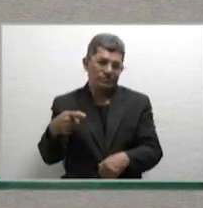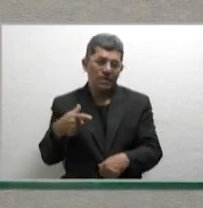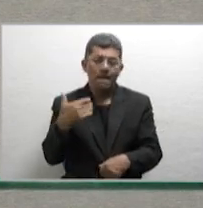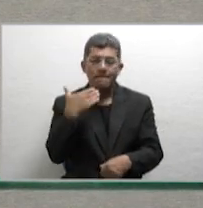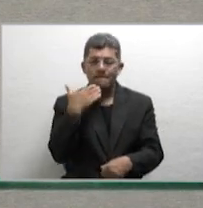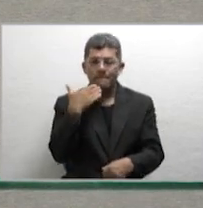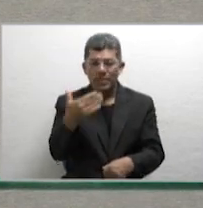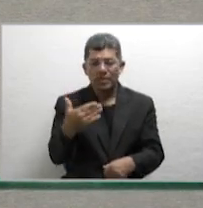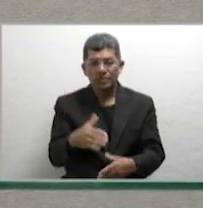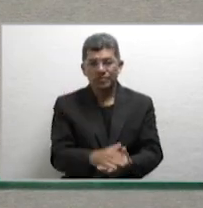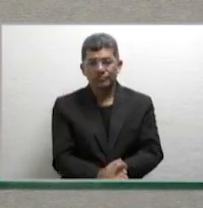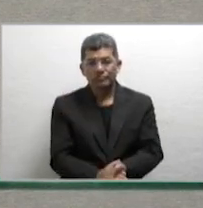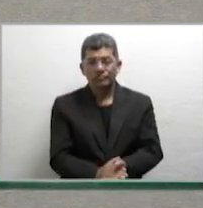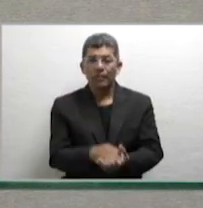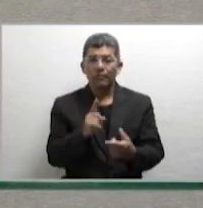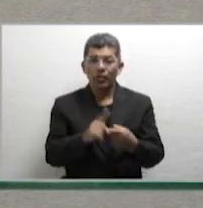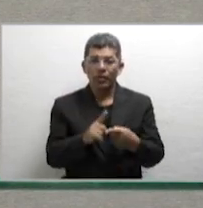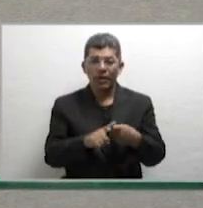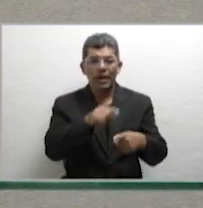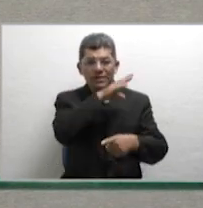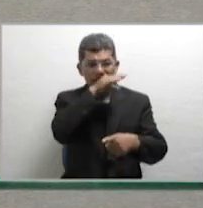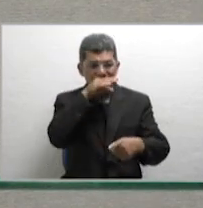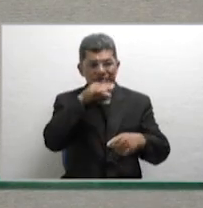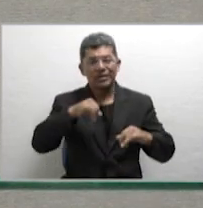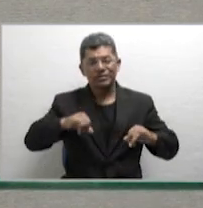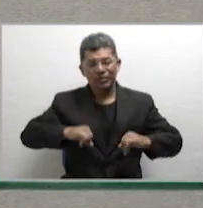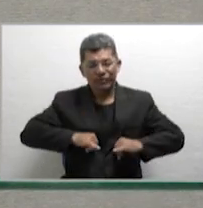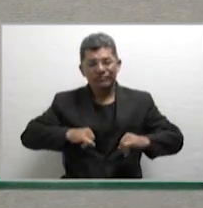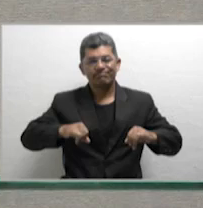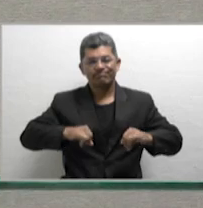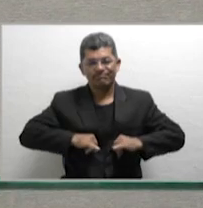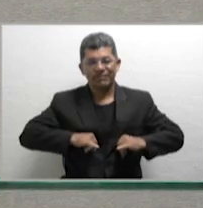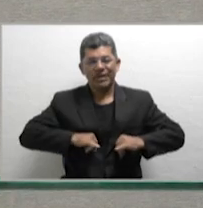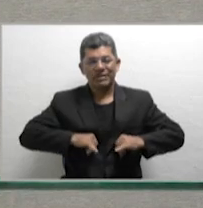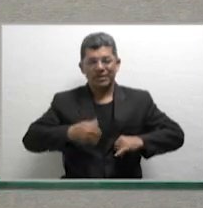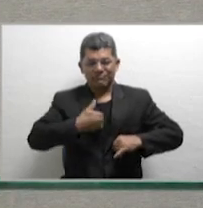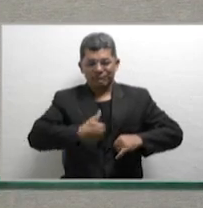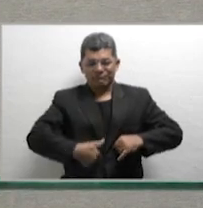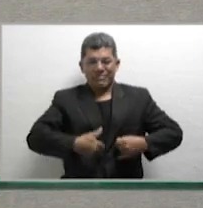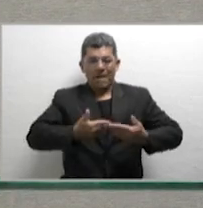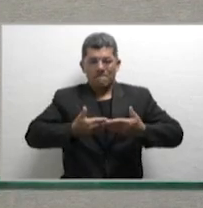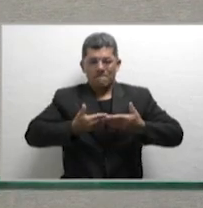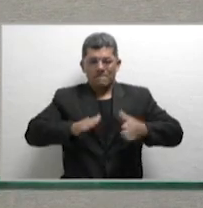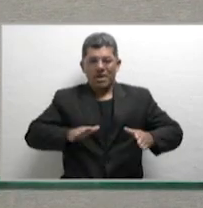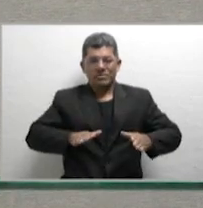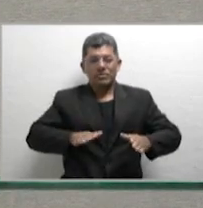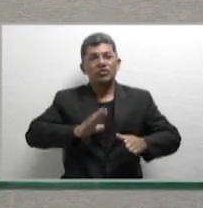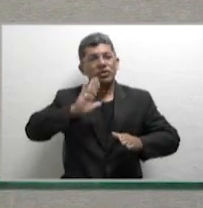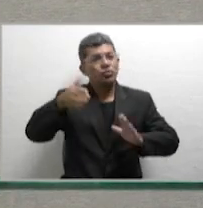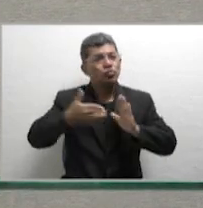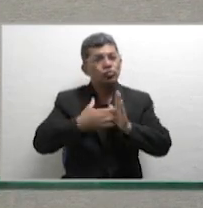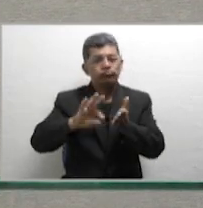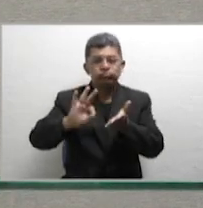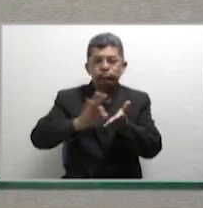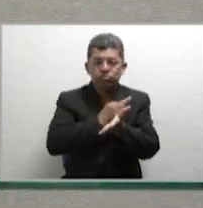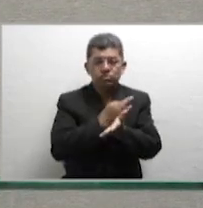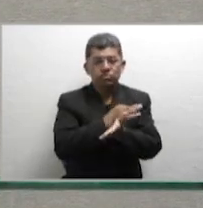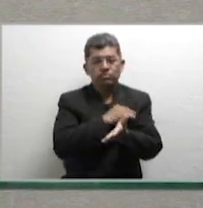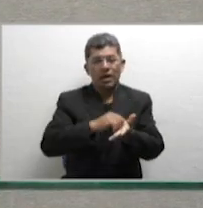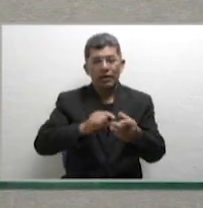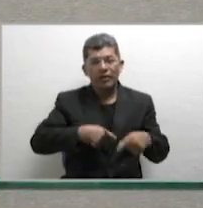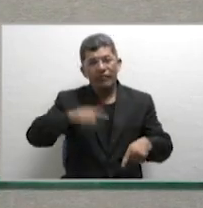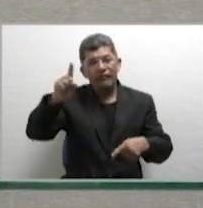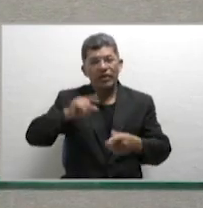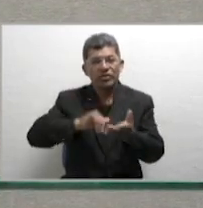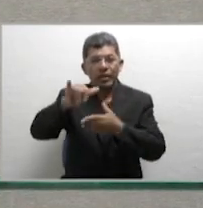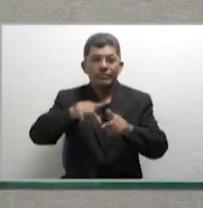apelo, porque essa criança está sofrendo, está com o abdômen aberto, já está tudo autorizado, mas agora a gente